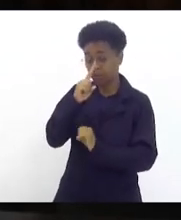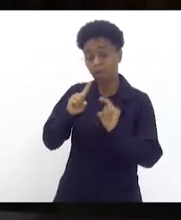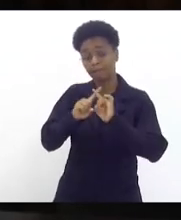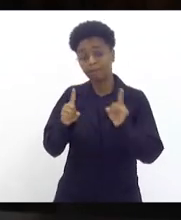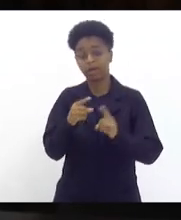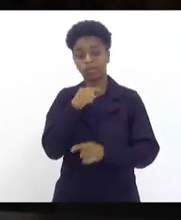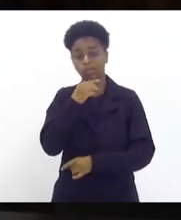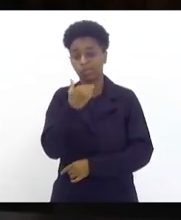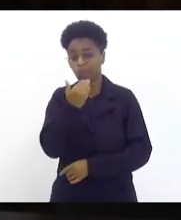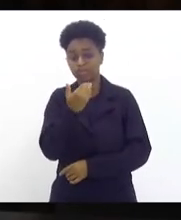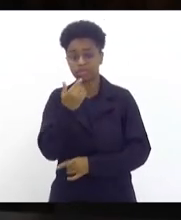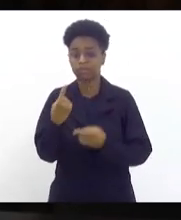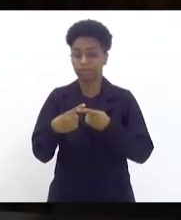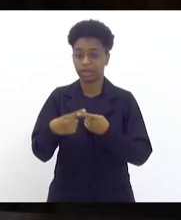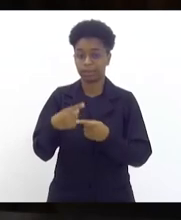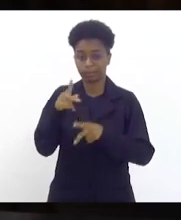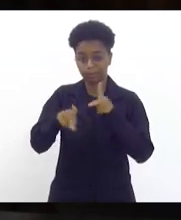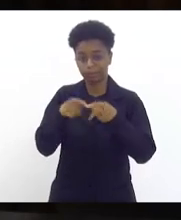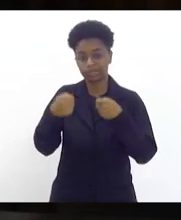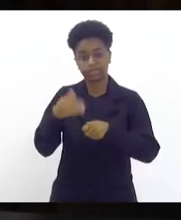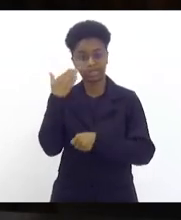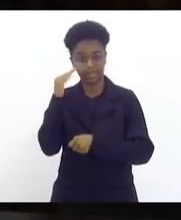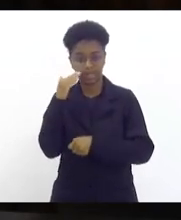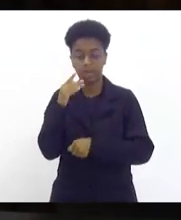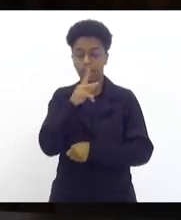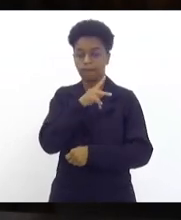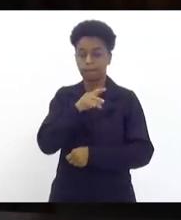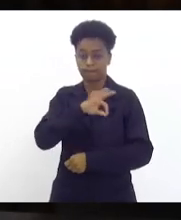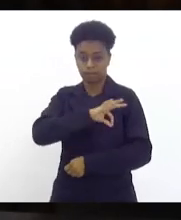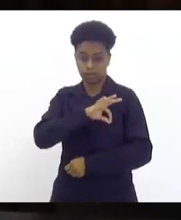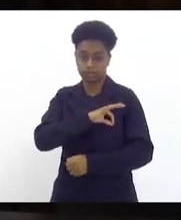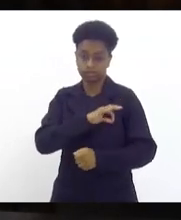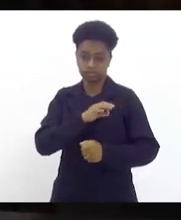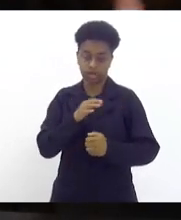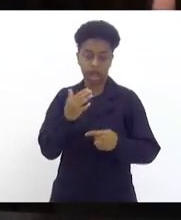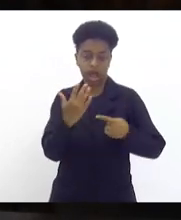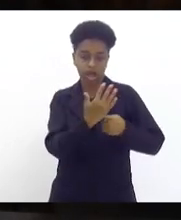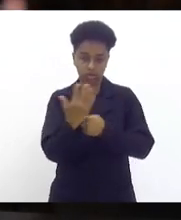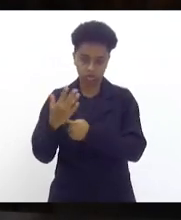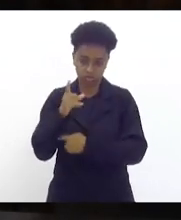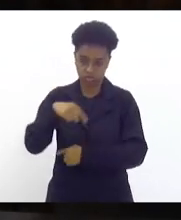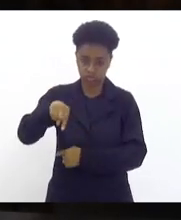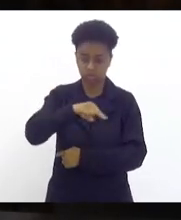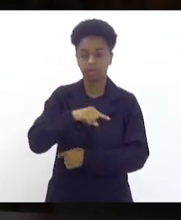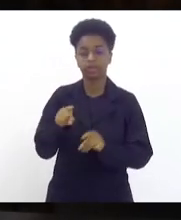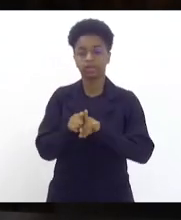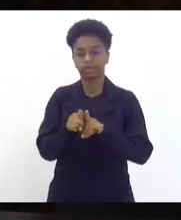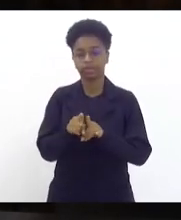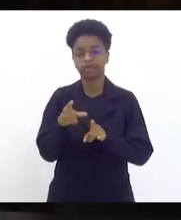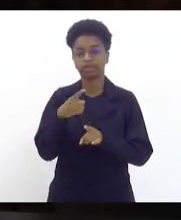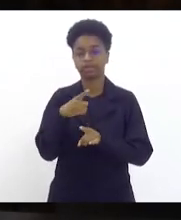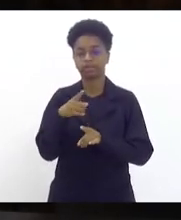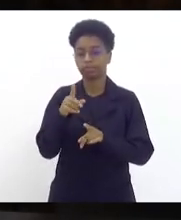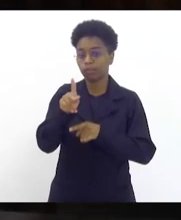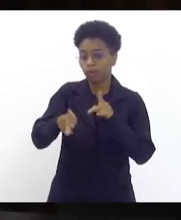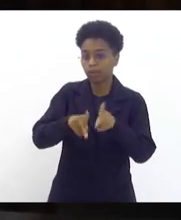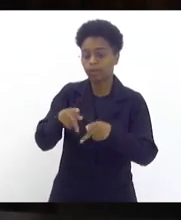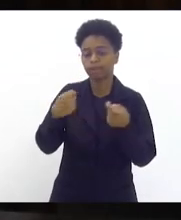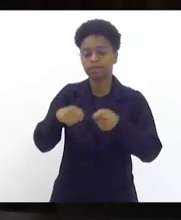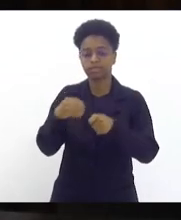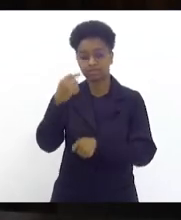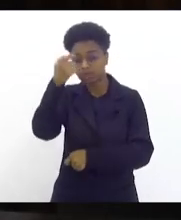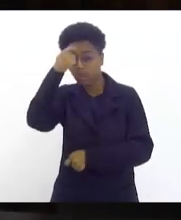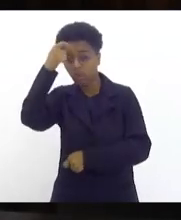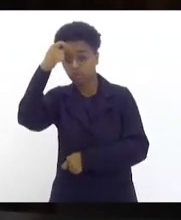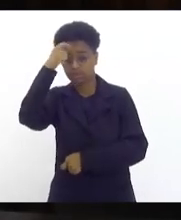entender que eles são os nossos heróis então além de ter essa conscientização Nossa que temos ajudar a população a população também tem que ter